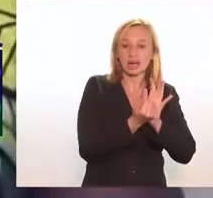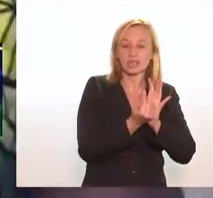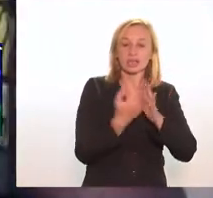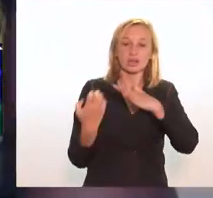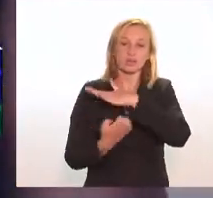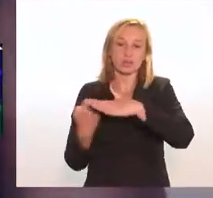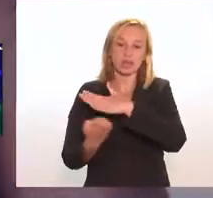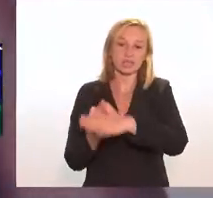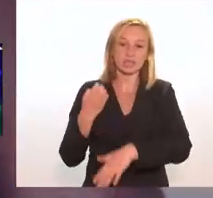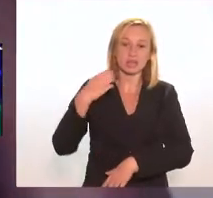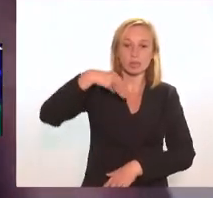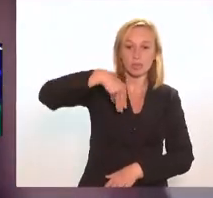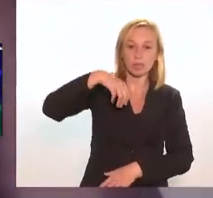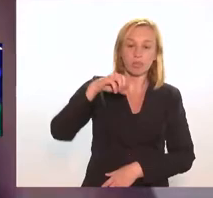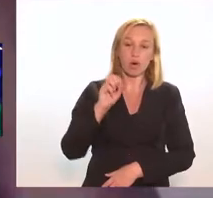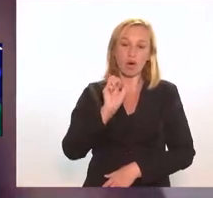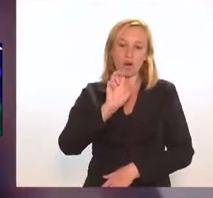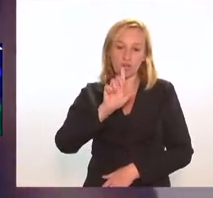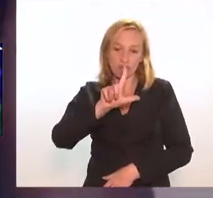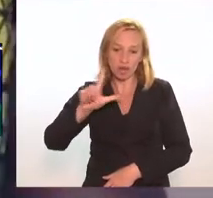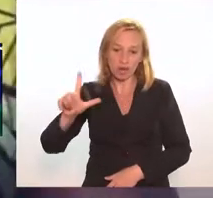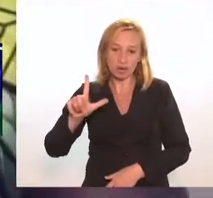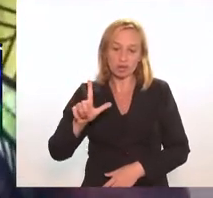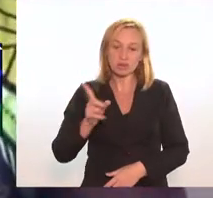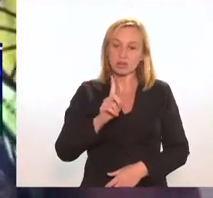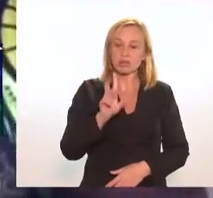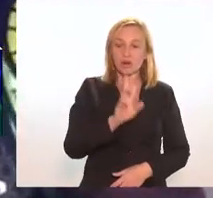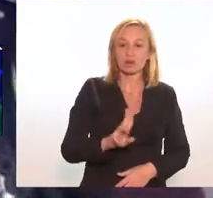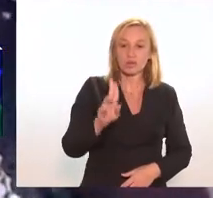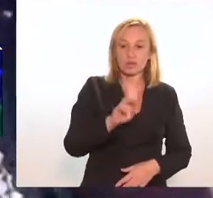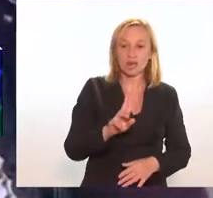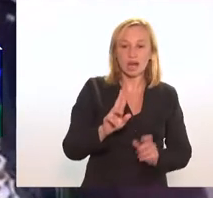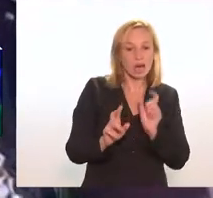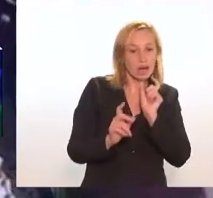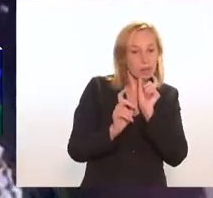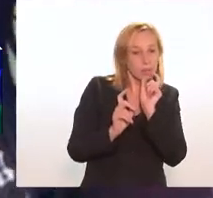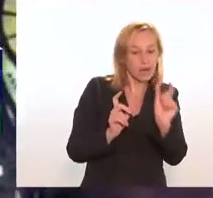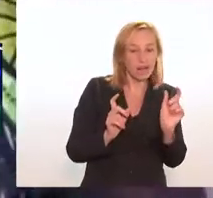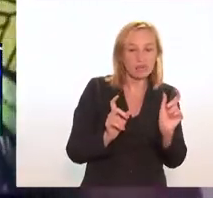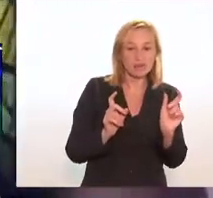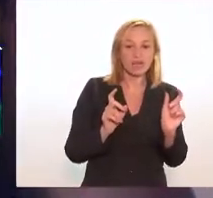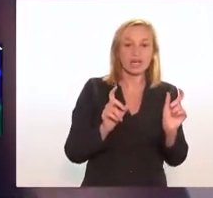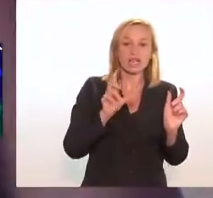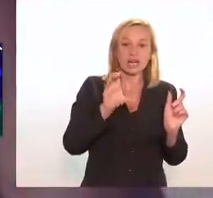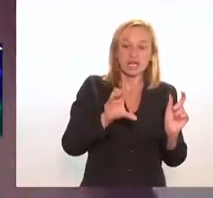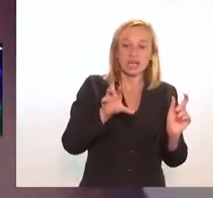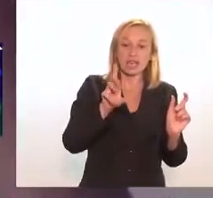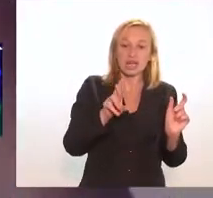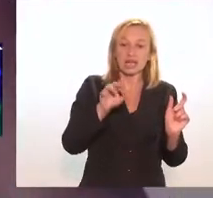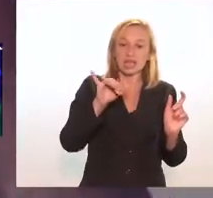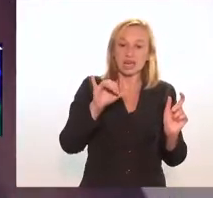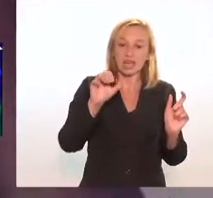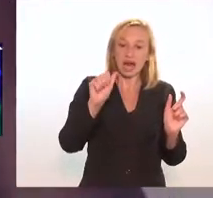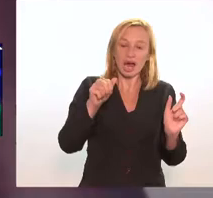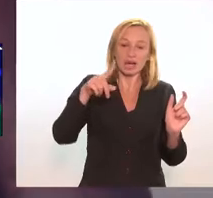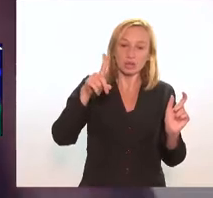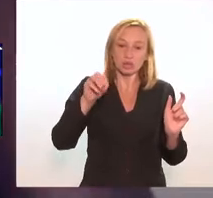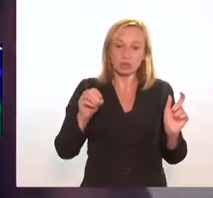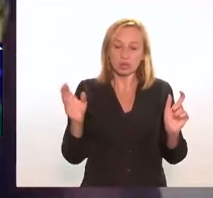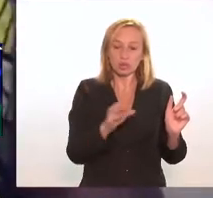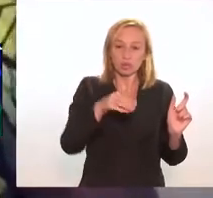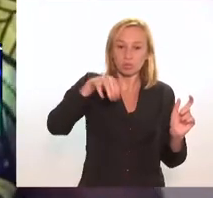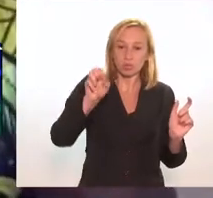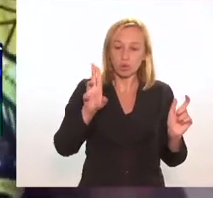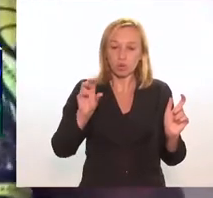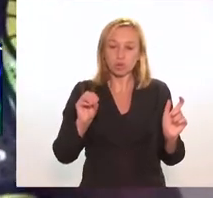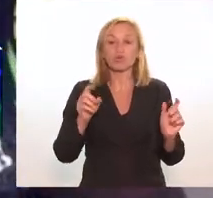móveis falando que não usará mais no seu catálogo a palavra criado mudo, e sim móvel de cabeceira. Por quê?